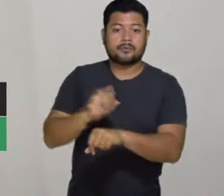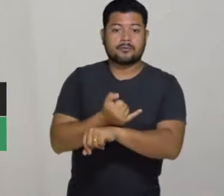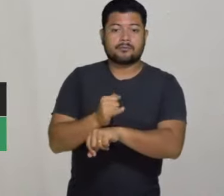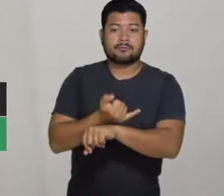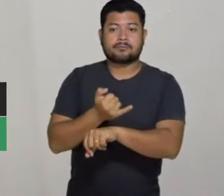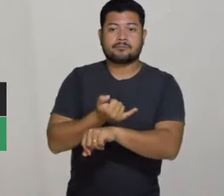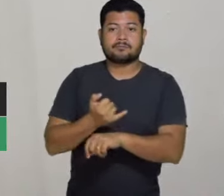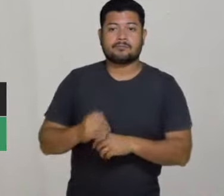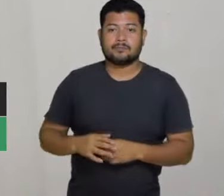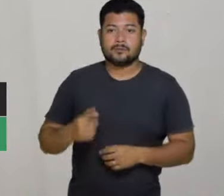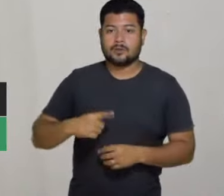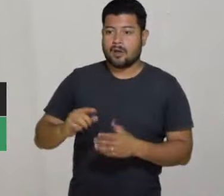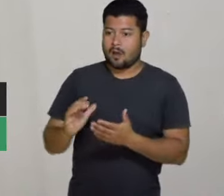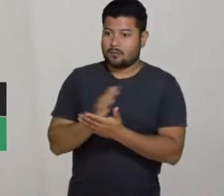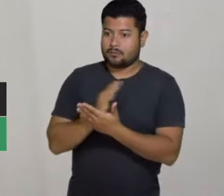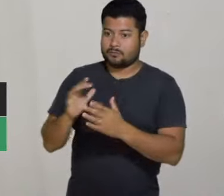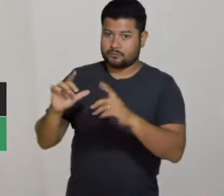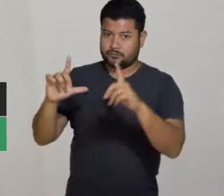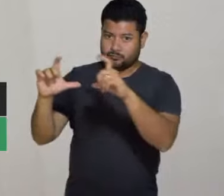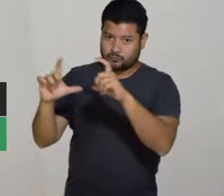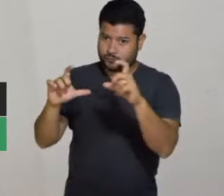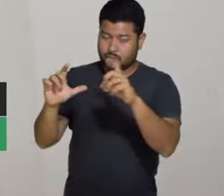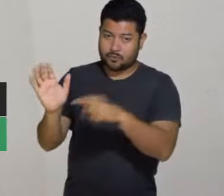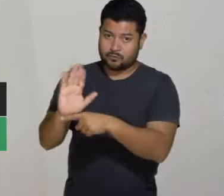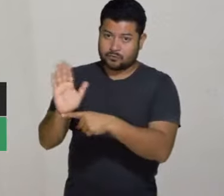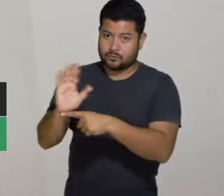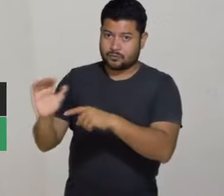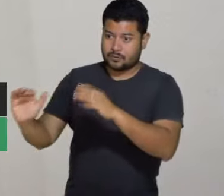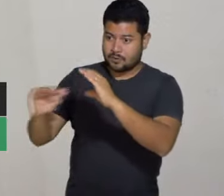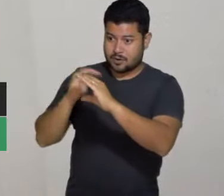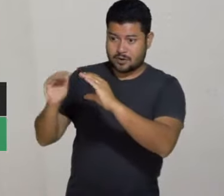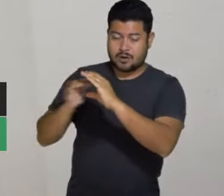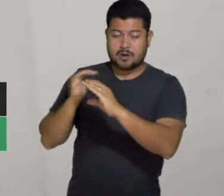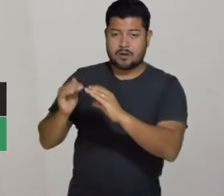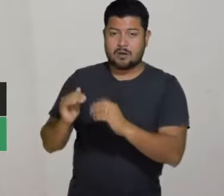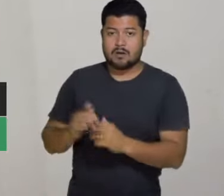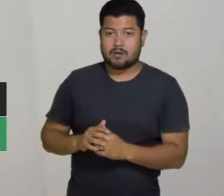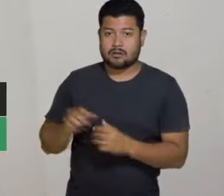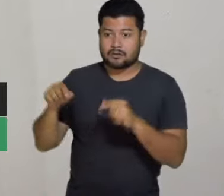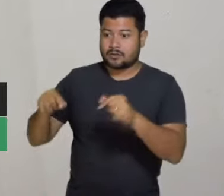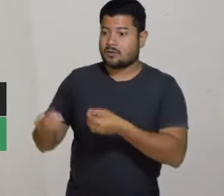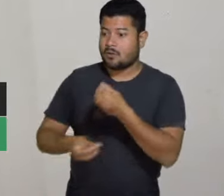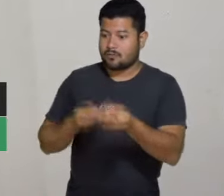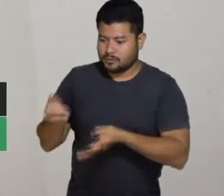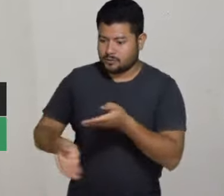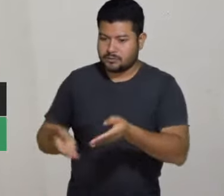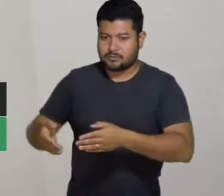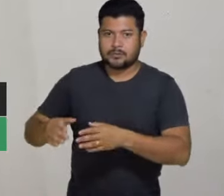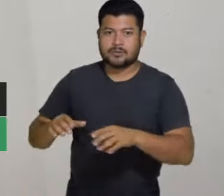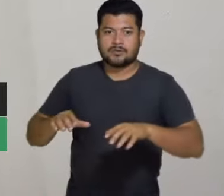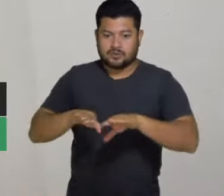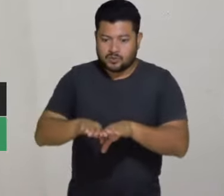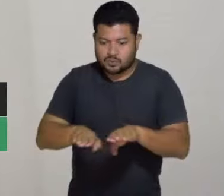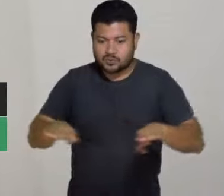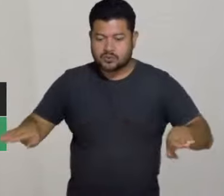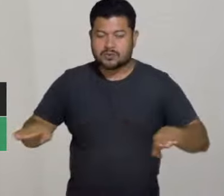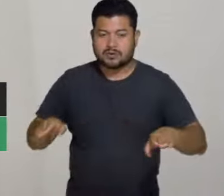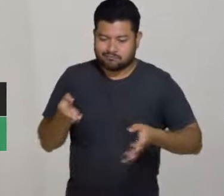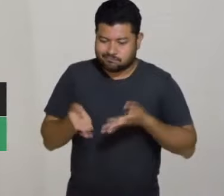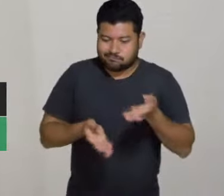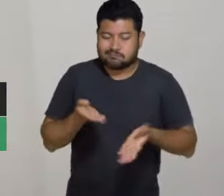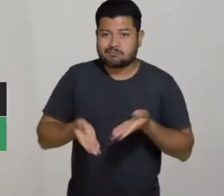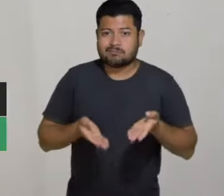Recebemos imagens de pessoas sendo atendidas nas áreas emergenciais, no chão de hospitais em Joinville, Blumenau e também aqui